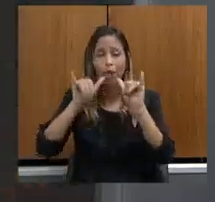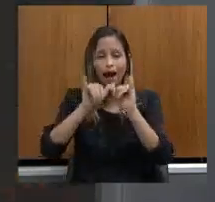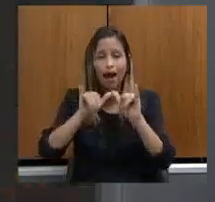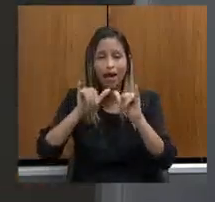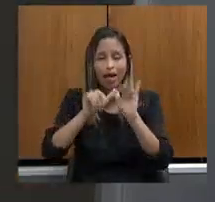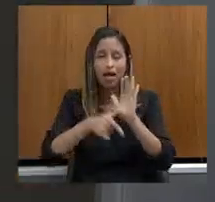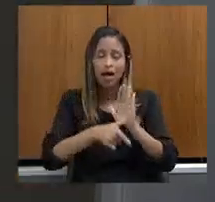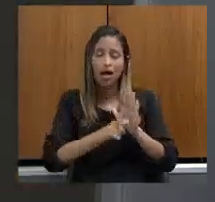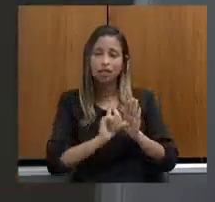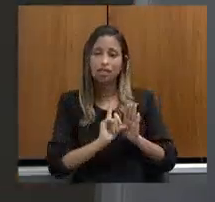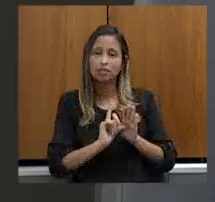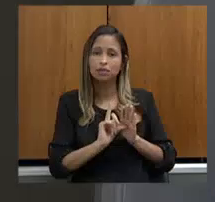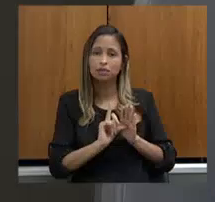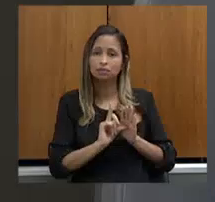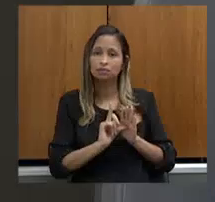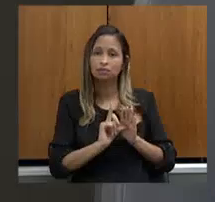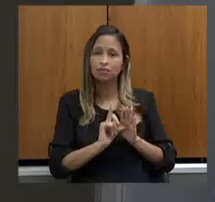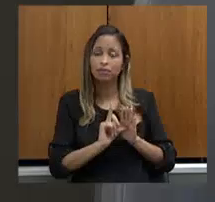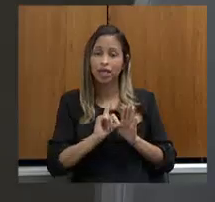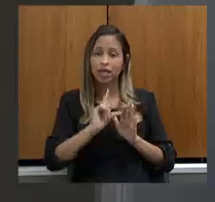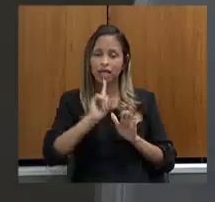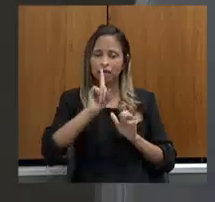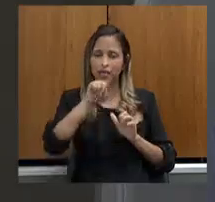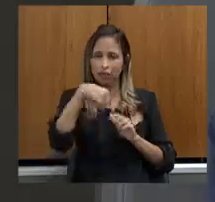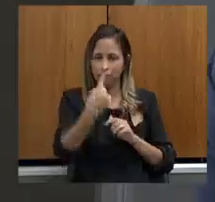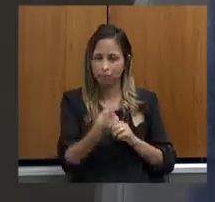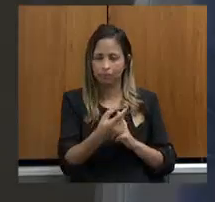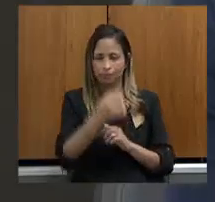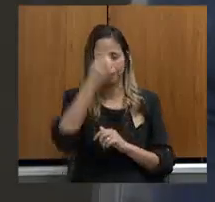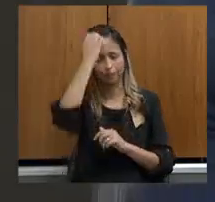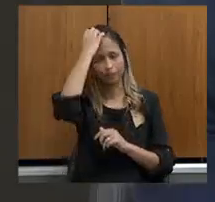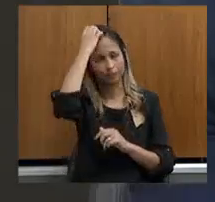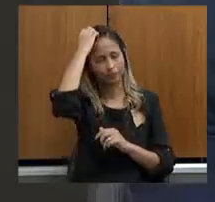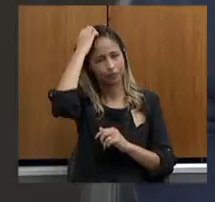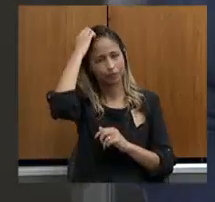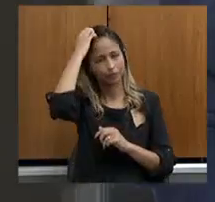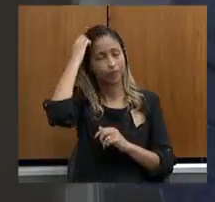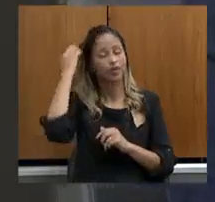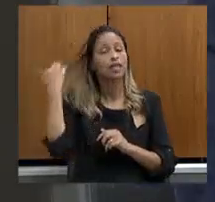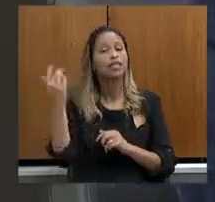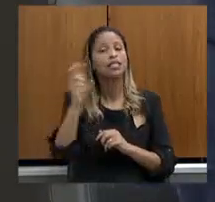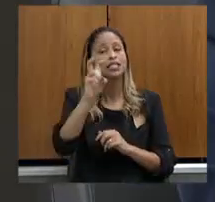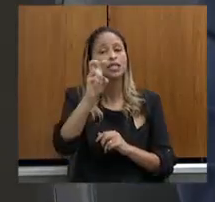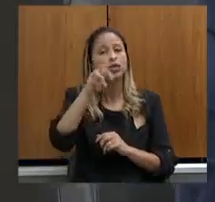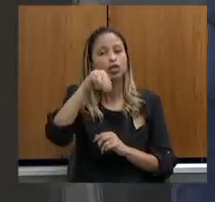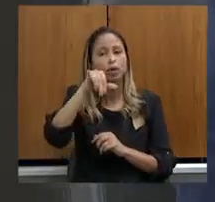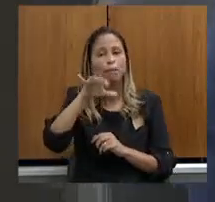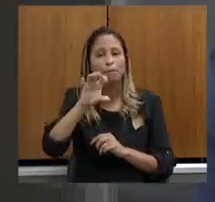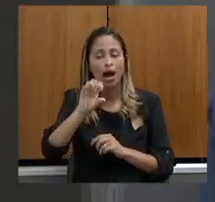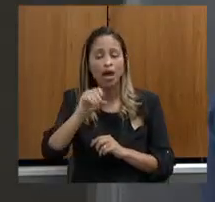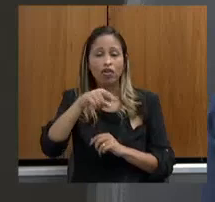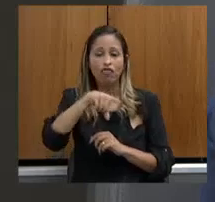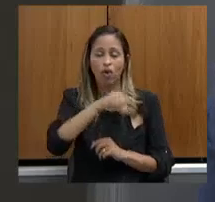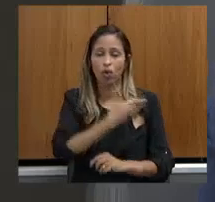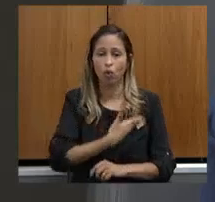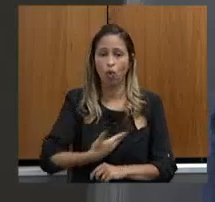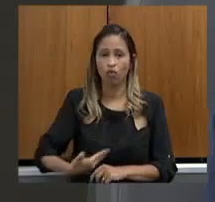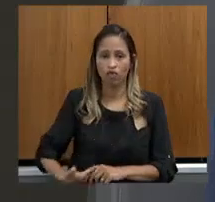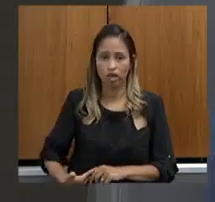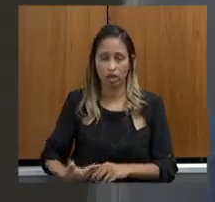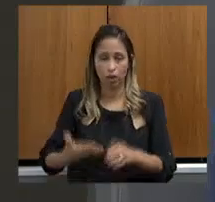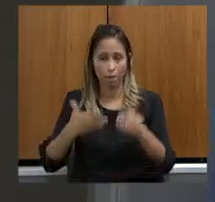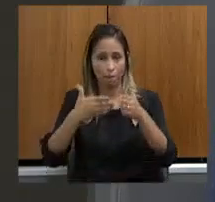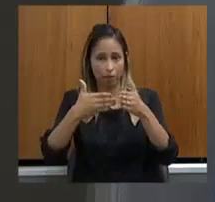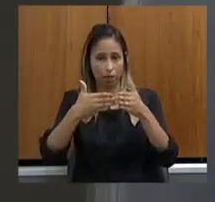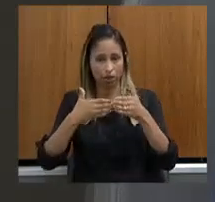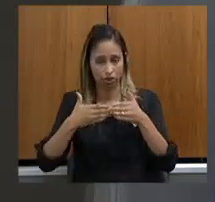antecipada negativa depois dia 5 de Maio o governo foi ao STF pedindo uma medida